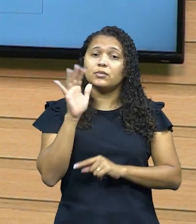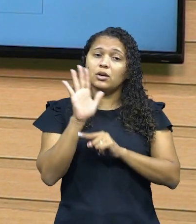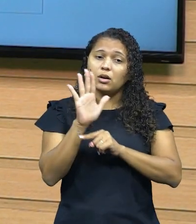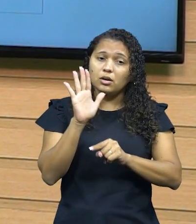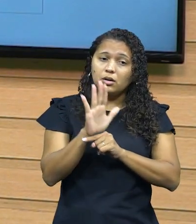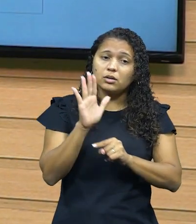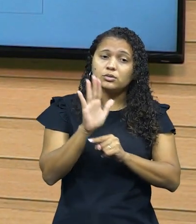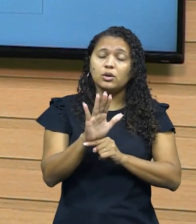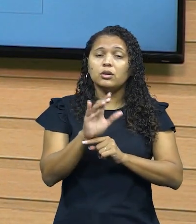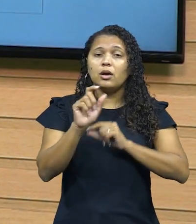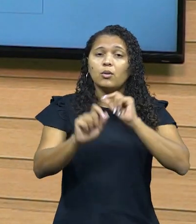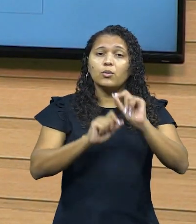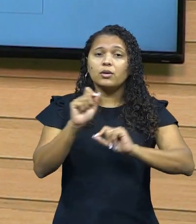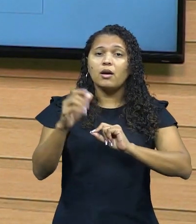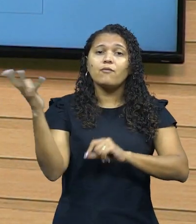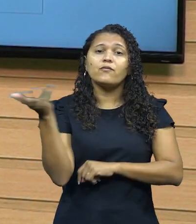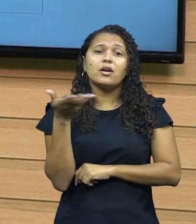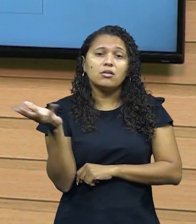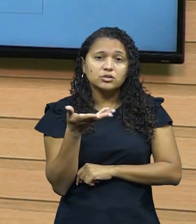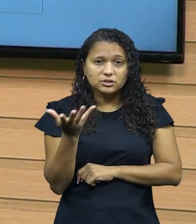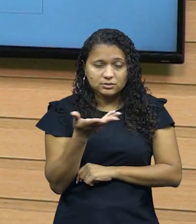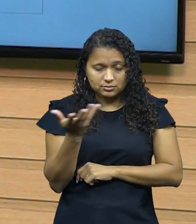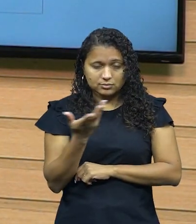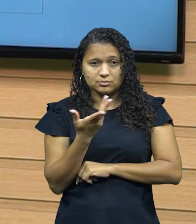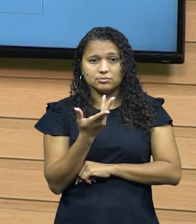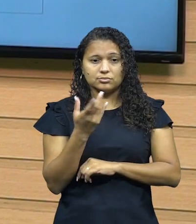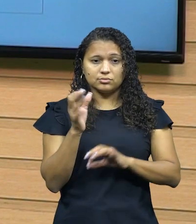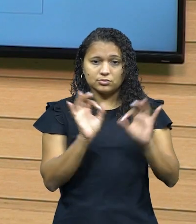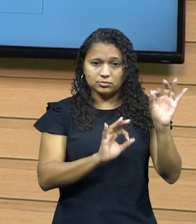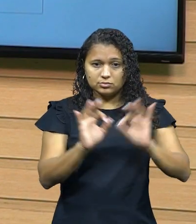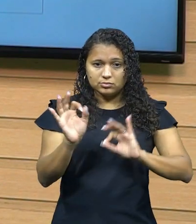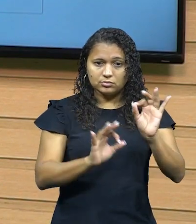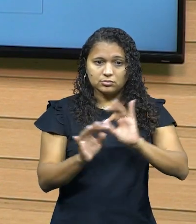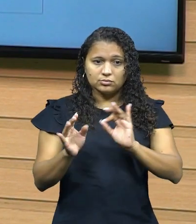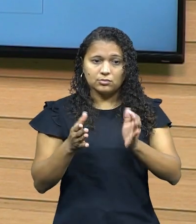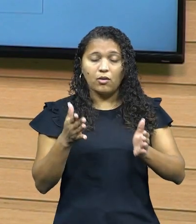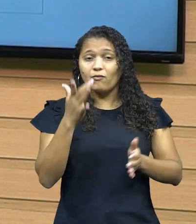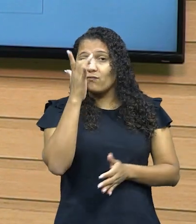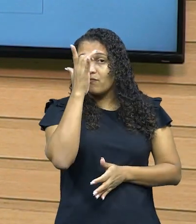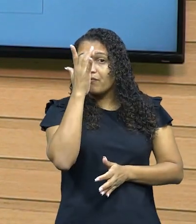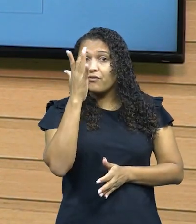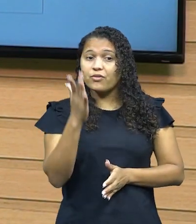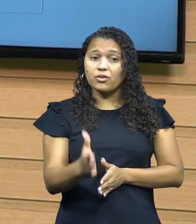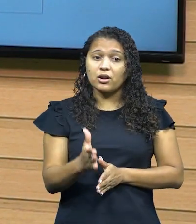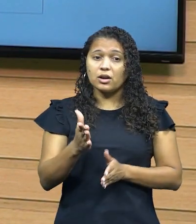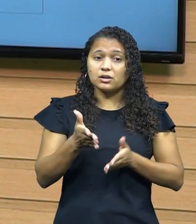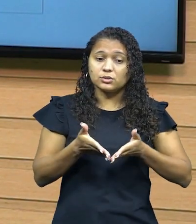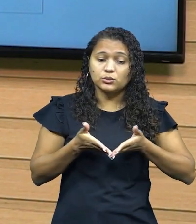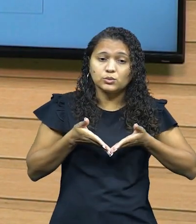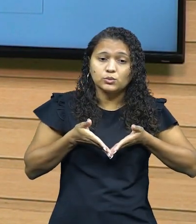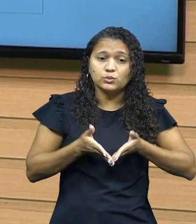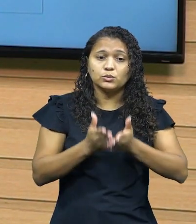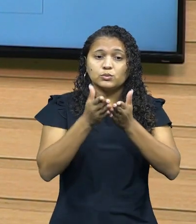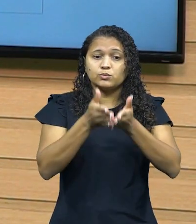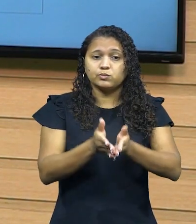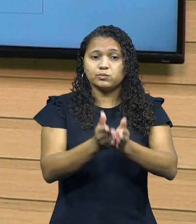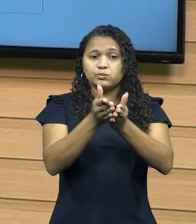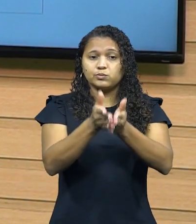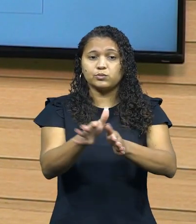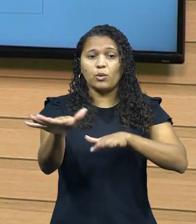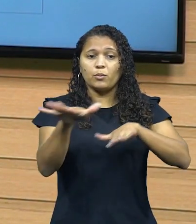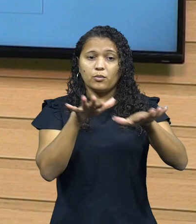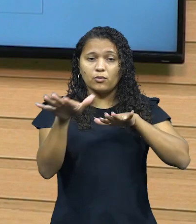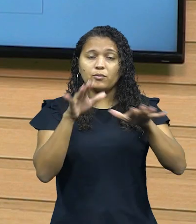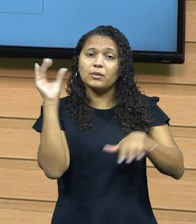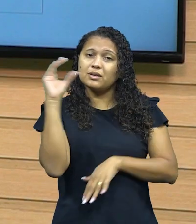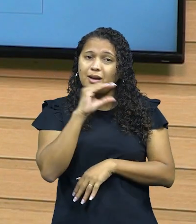na velocidade da embarcação. Elas são projetadas de forma a facilitar com que essa embarcação ela se